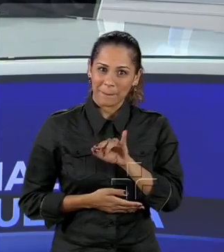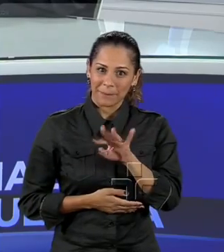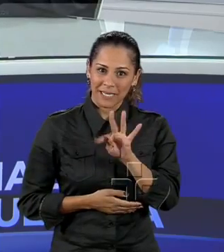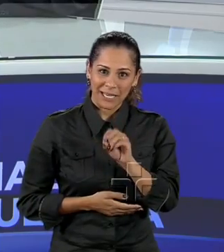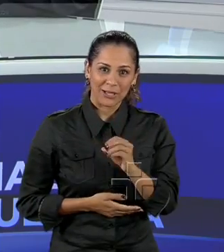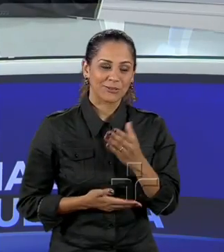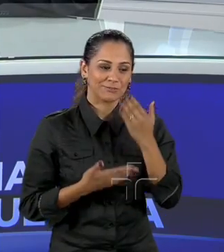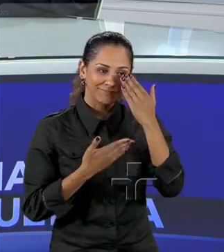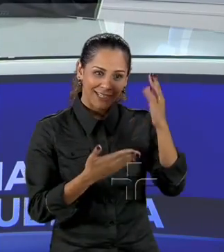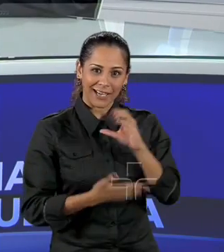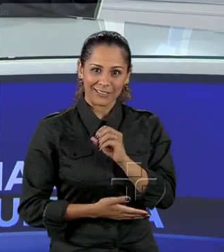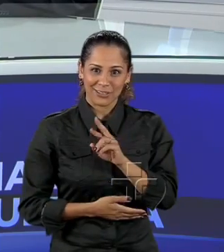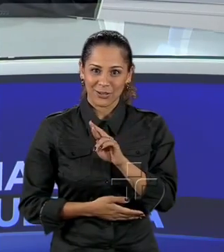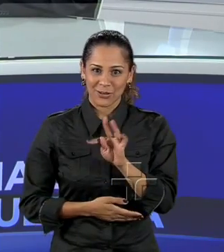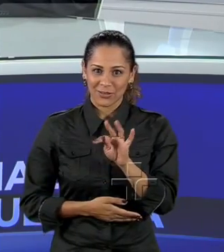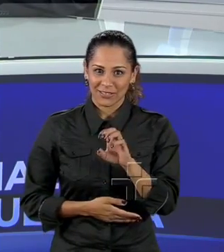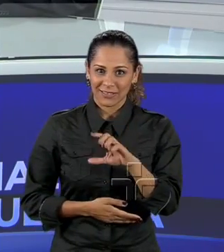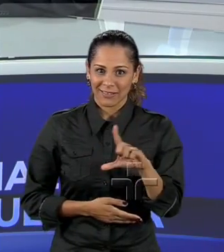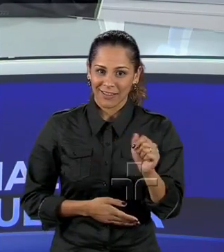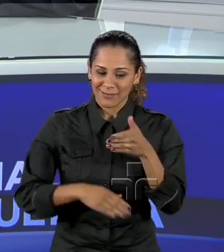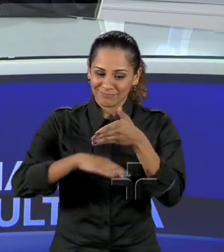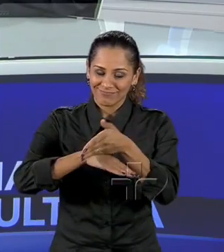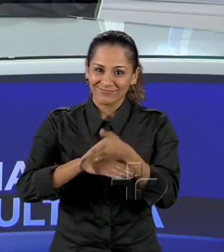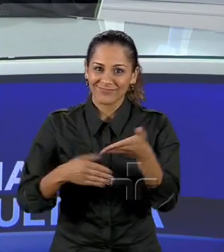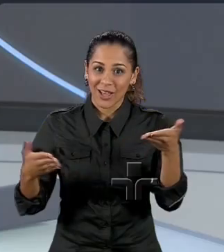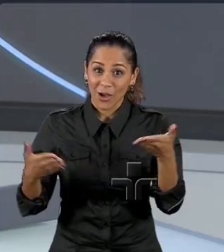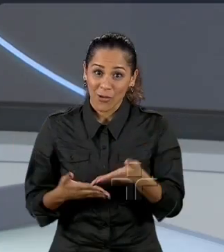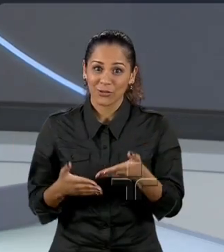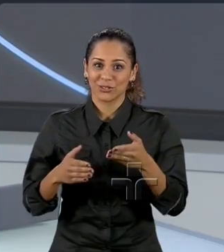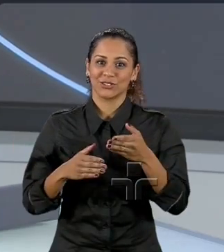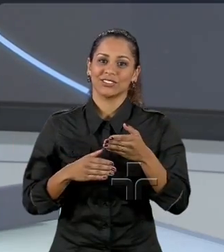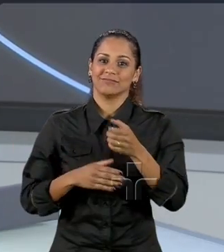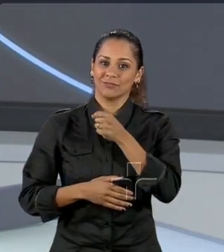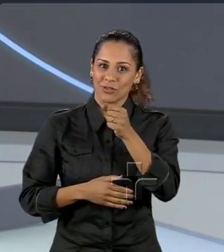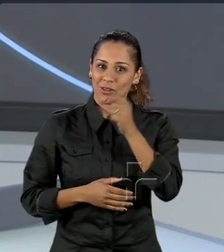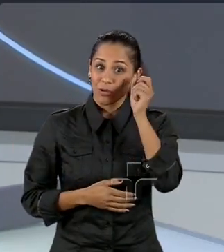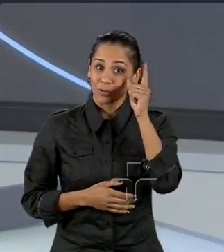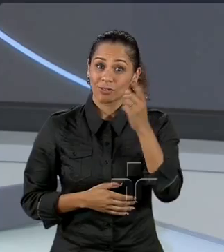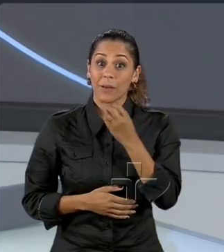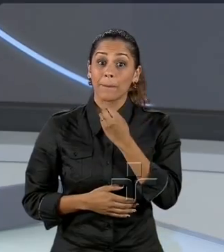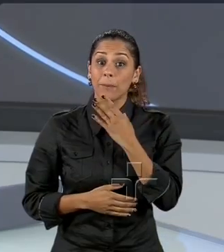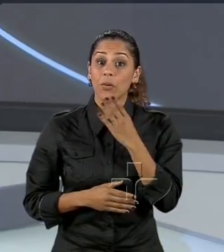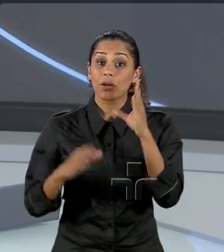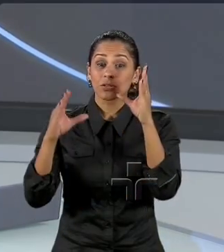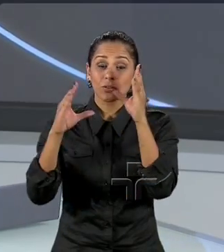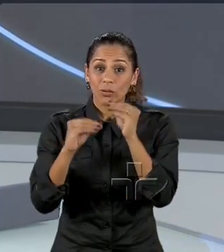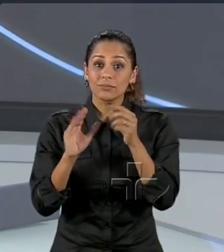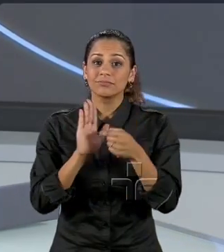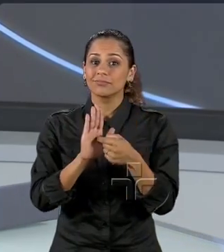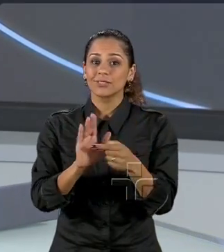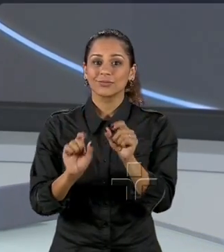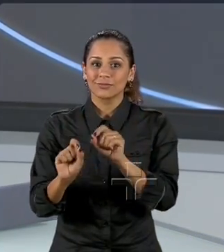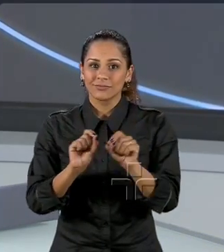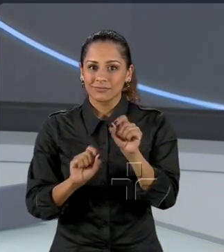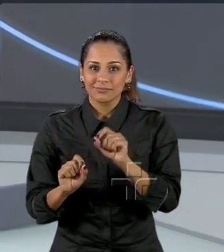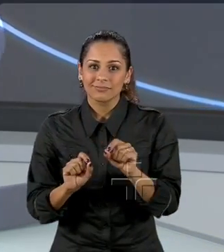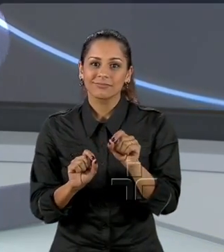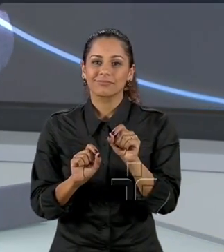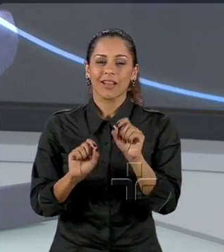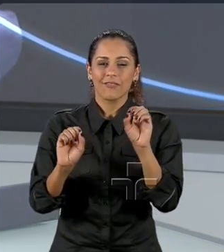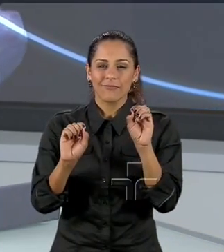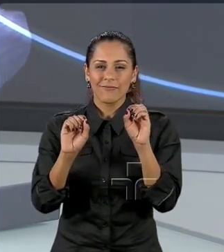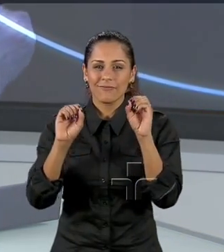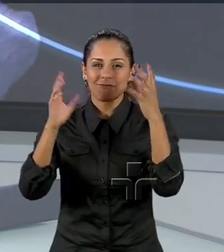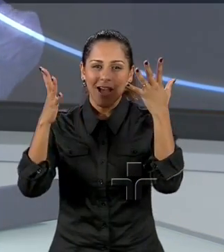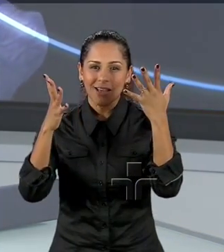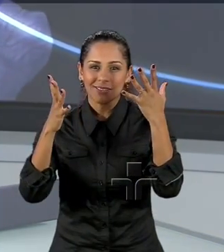Obrigada, professor Cortella, por participar conosco do Jornal da Cultura. E o nosso boa noite, nós vamos mostrar um pouco mais da festa da